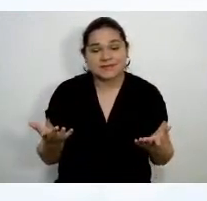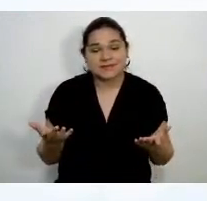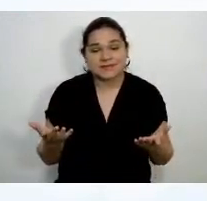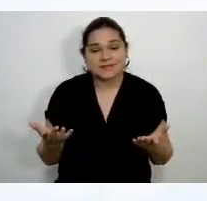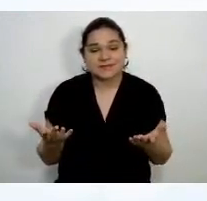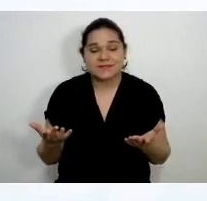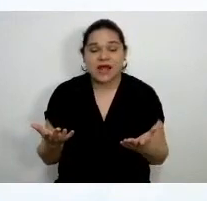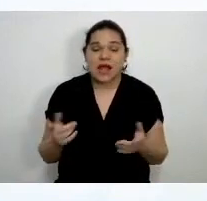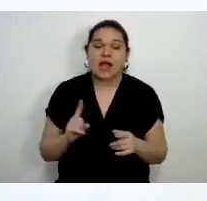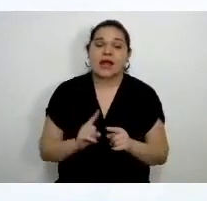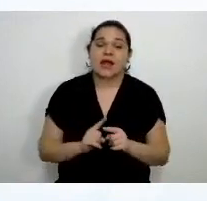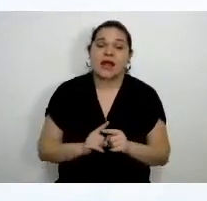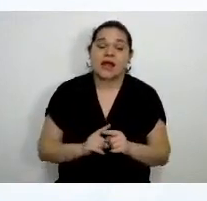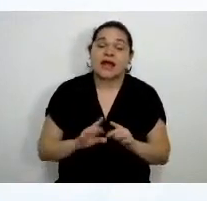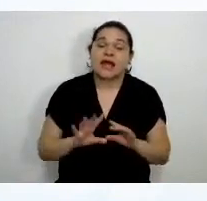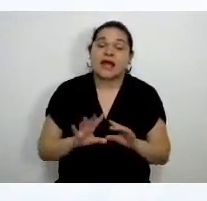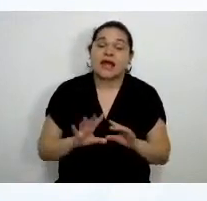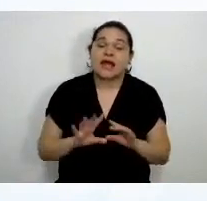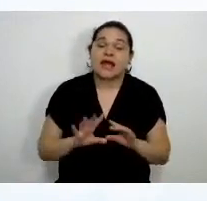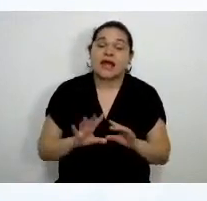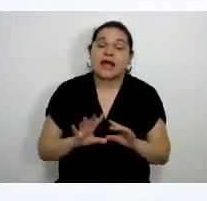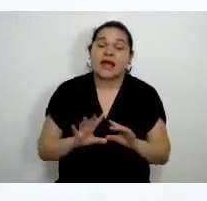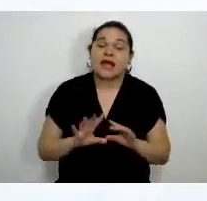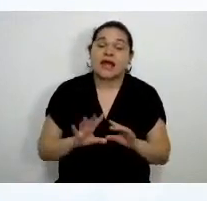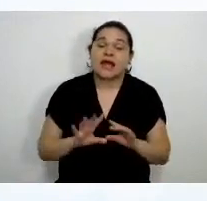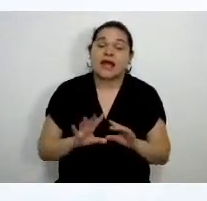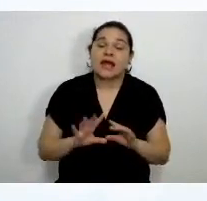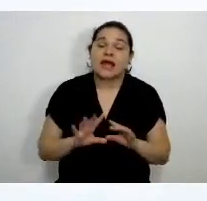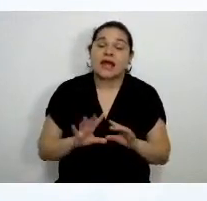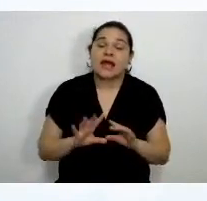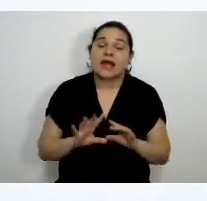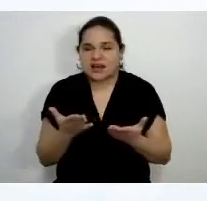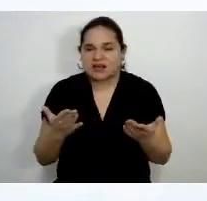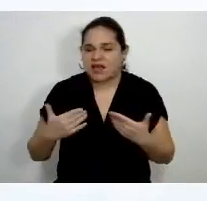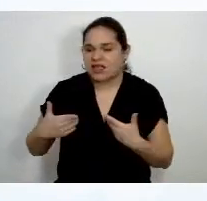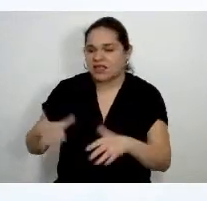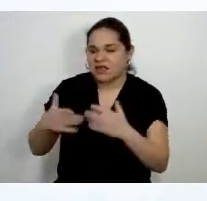dado. Então, isso faz parte. Agora, imolar, isso